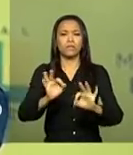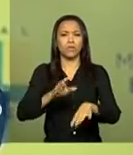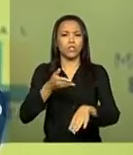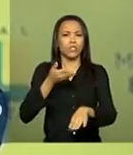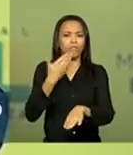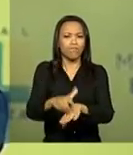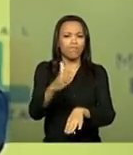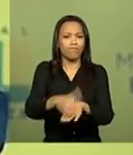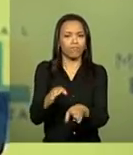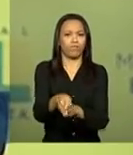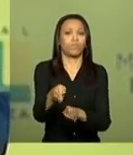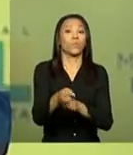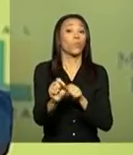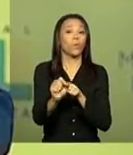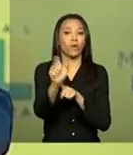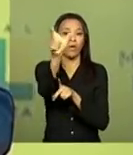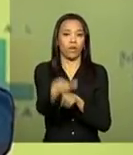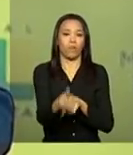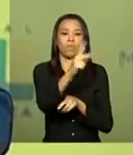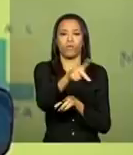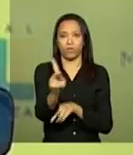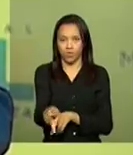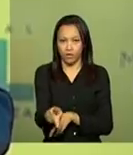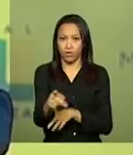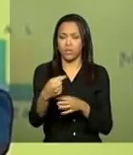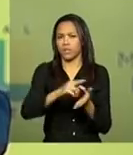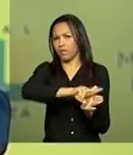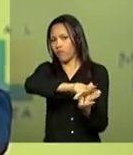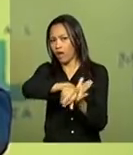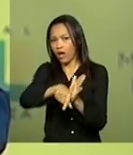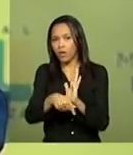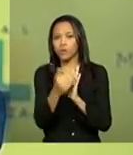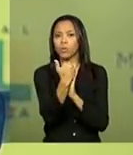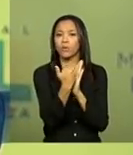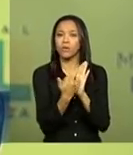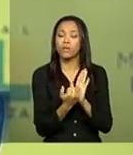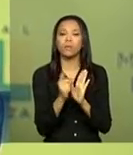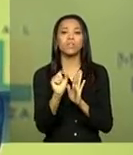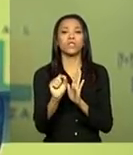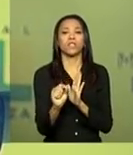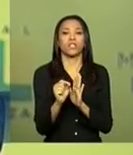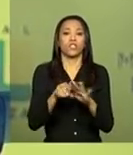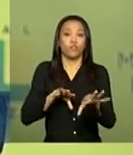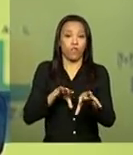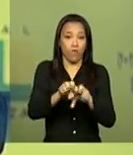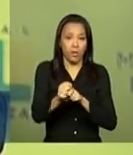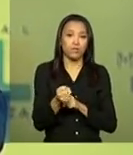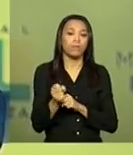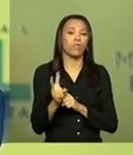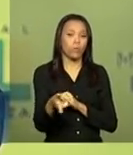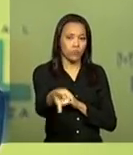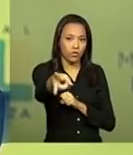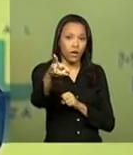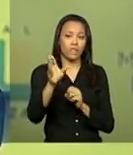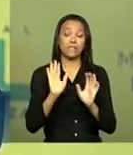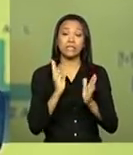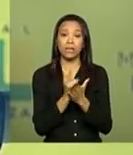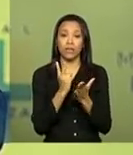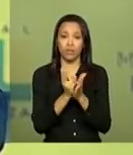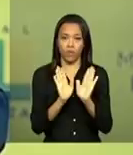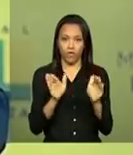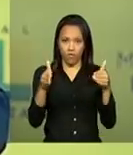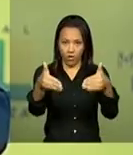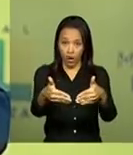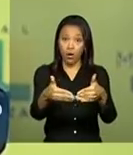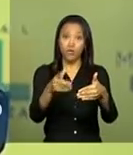com a própria mudança que nós fizemos na CAPES e o conjunto de programas de formação continuada, muito mais focados, direcionados para aquilo